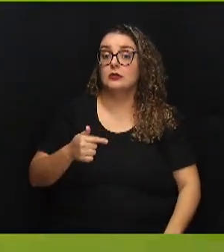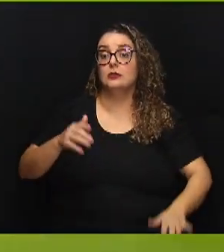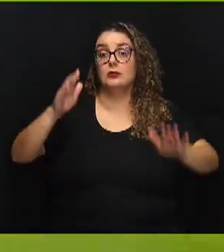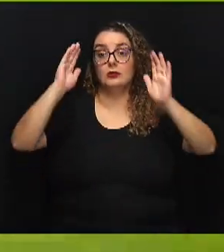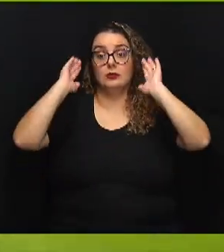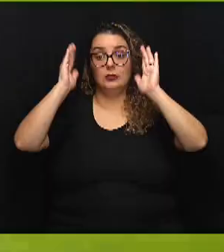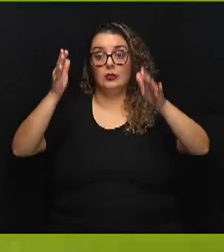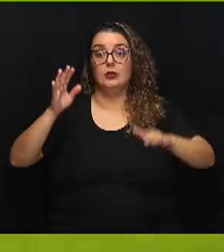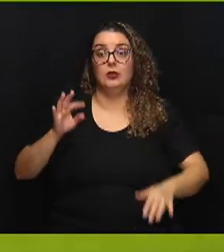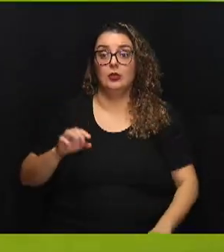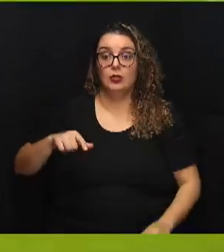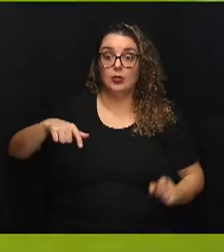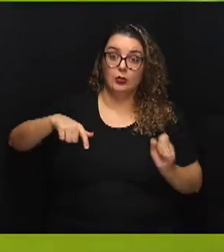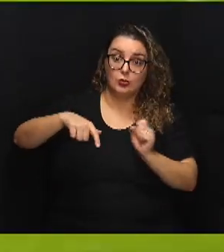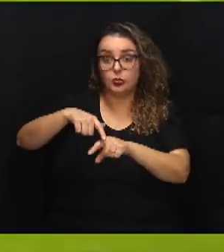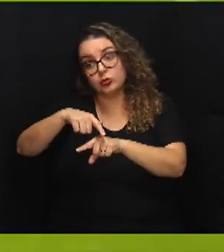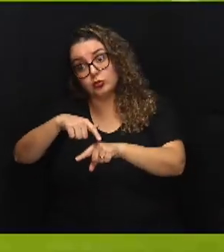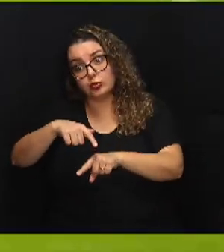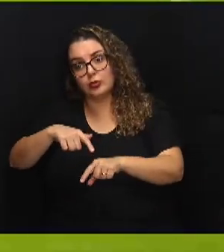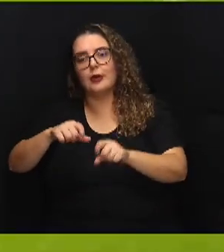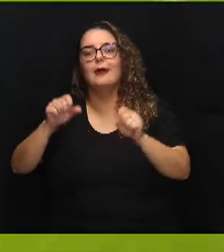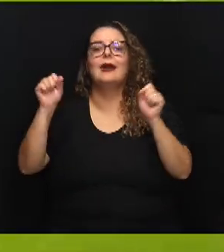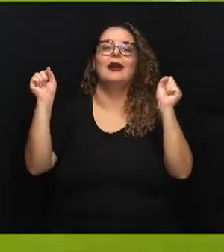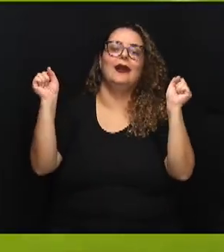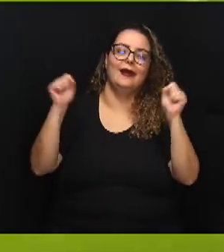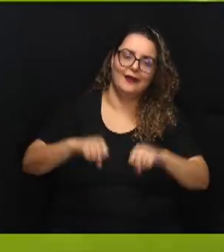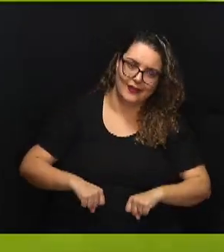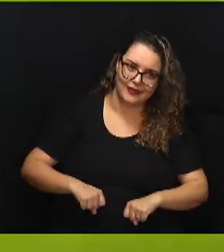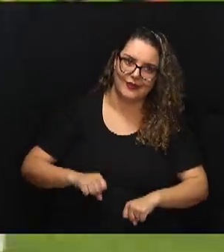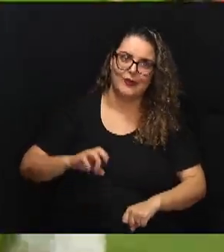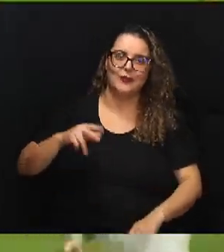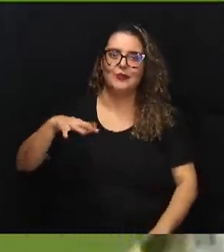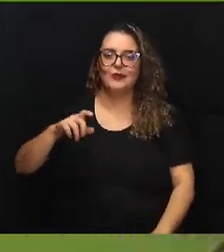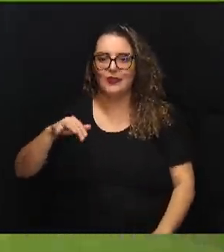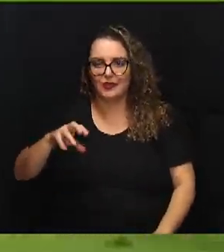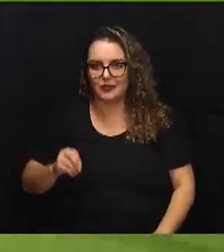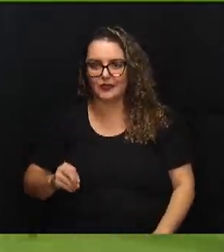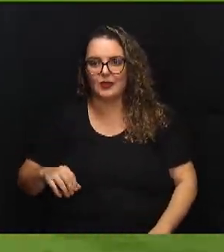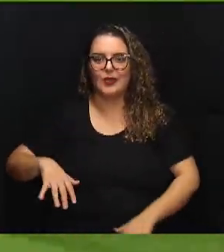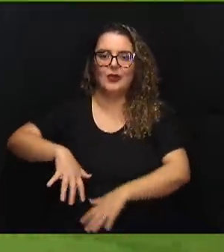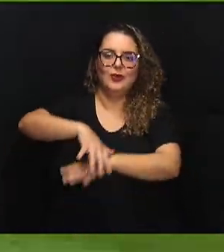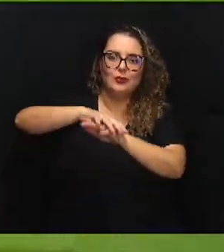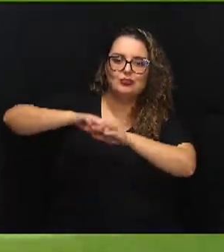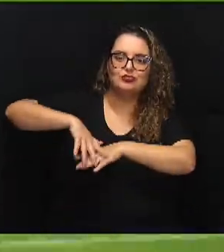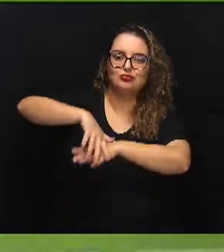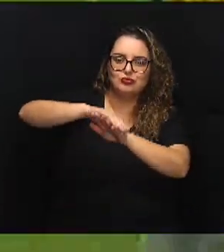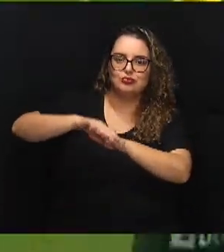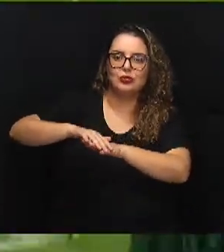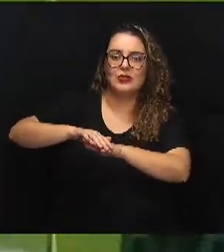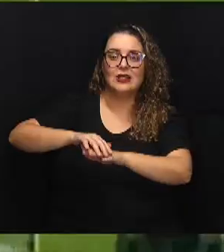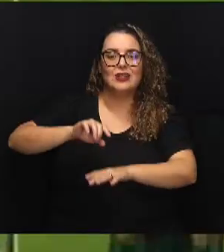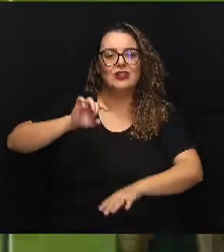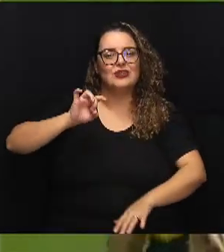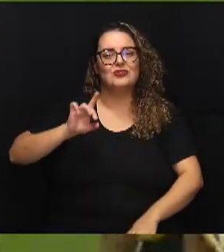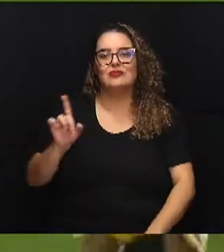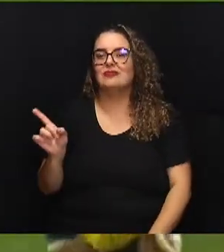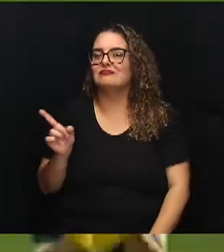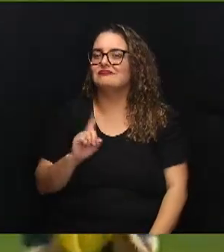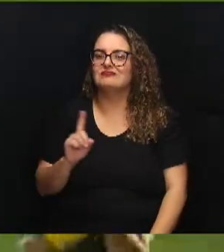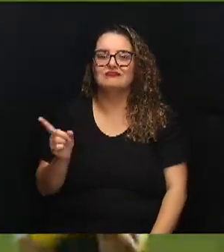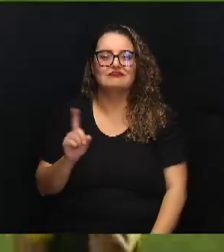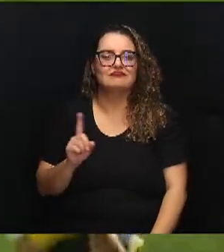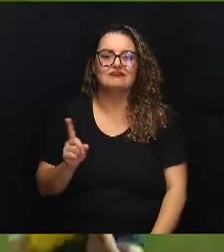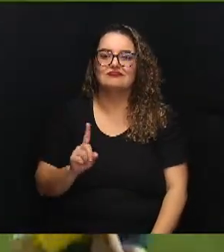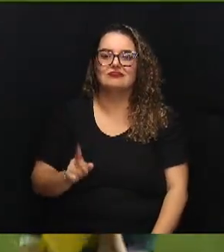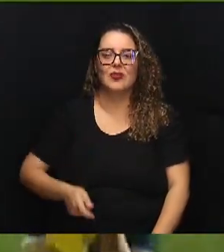escanteio, toque de cabeça. Agora sim, Bruno Santos mandou para o fundo das redes, só que não. O